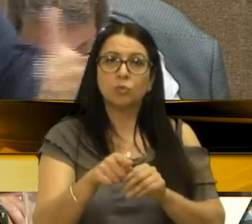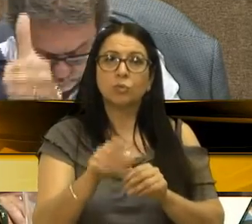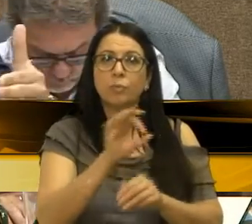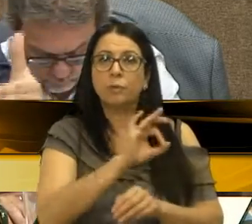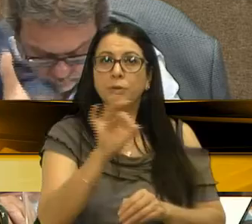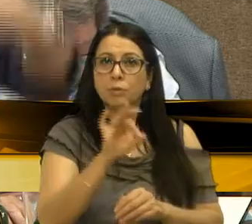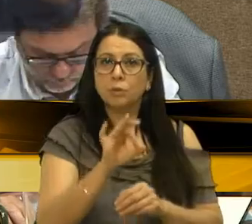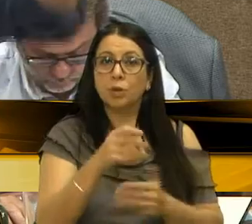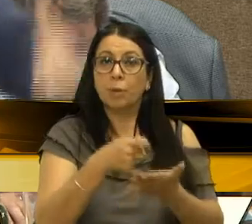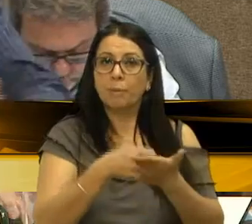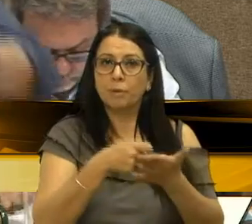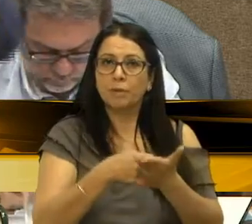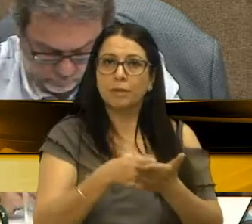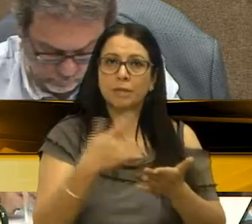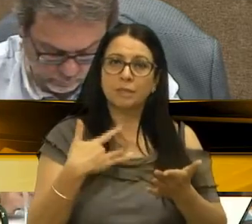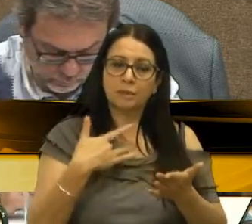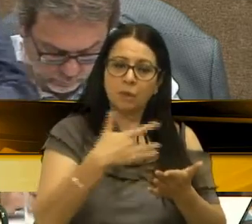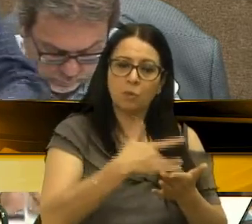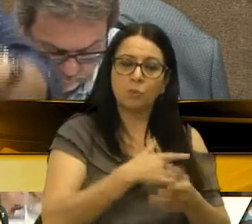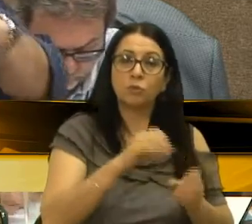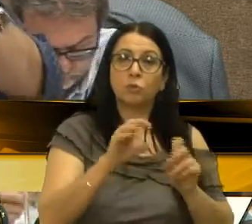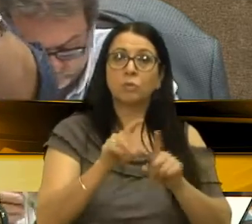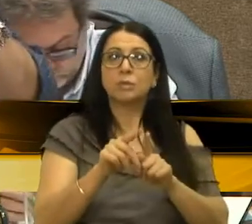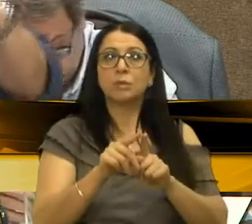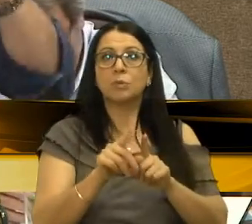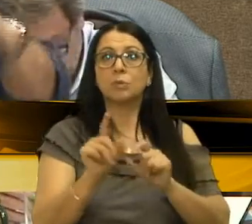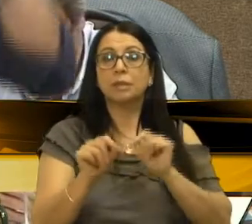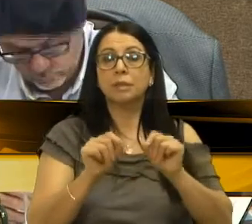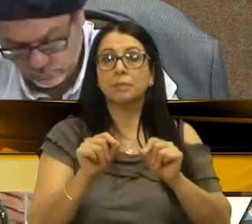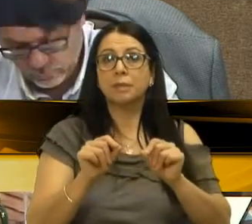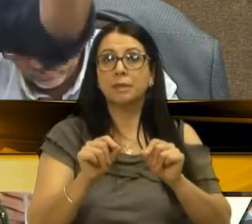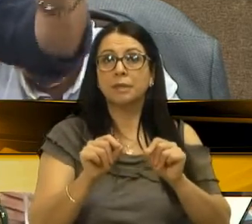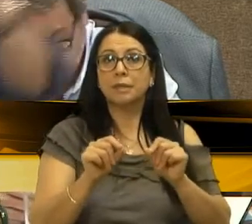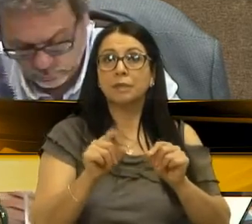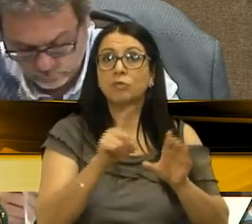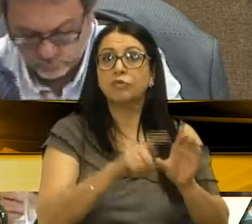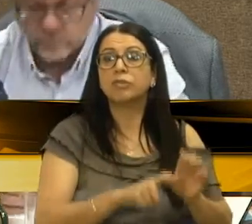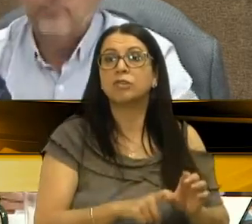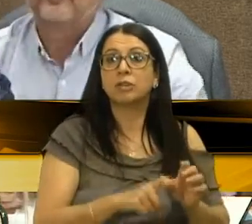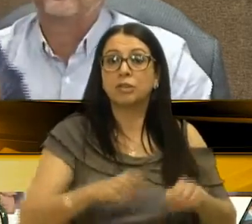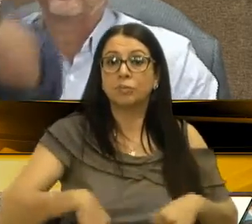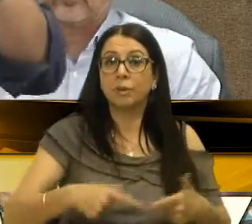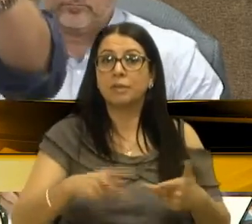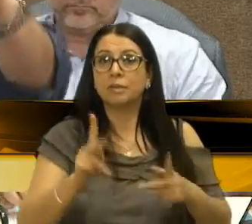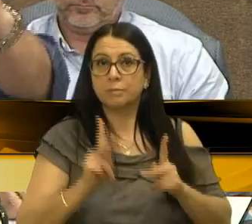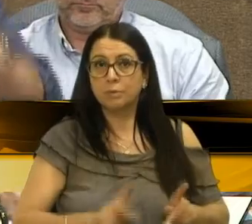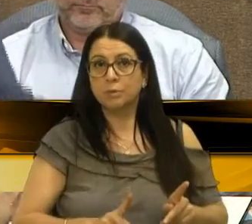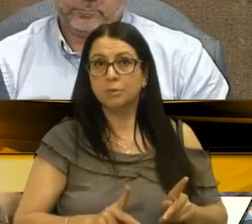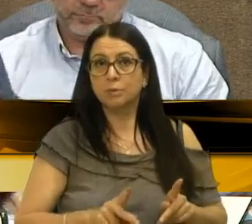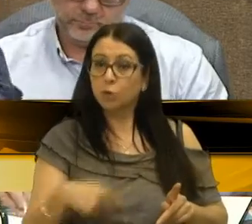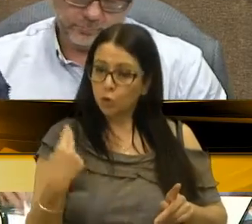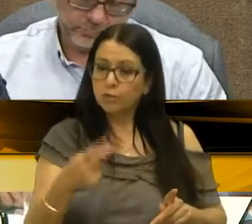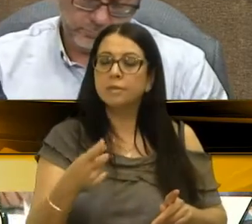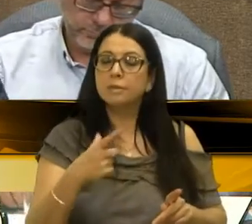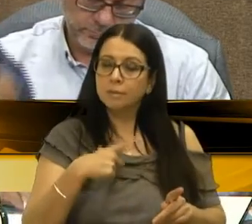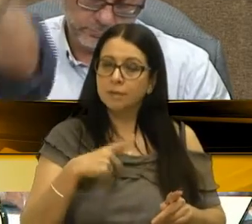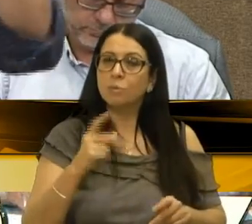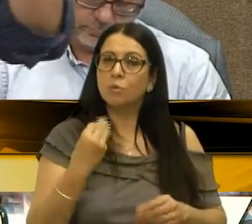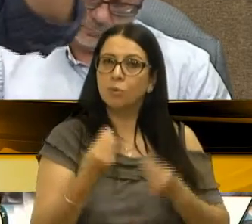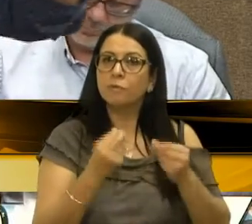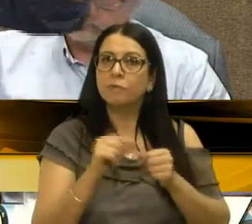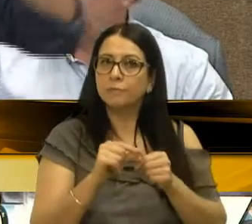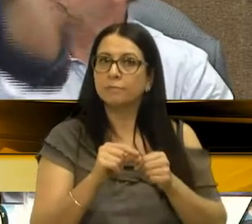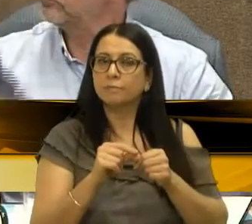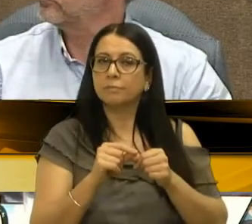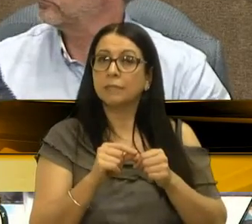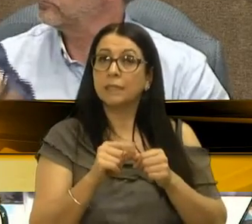percentuais obrigatórios em saúde, educação e com relação ao endividamento e a despesa com o pessoal. Isso nós temos condições e, pelo que